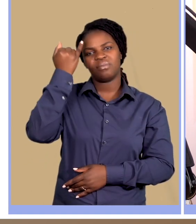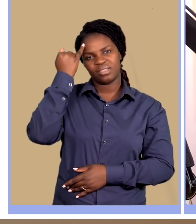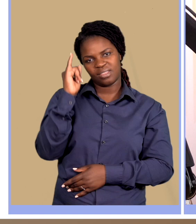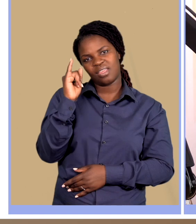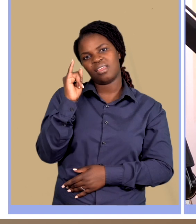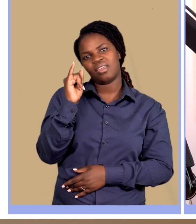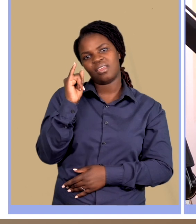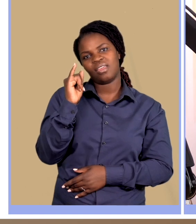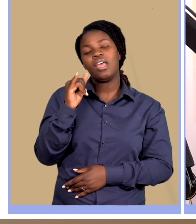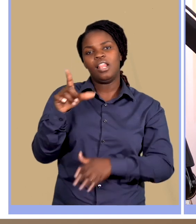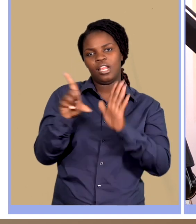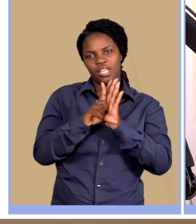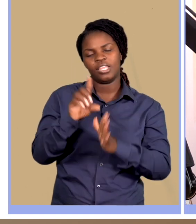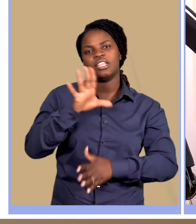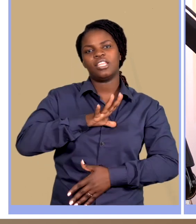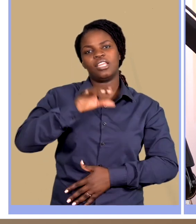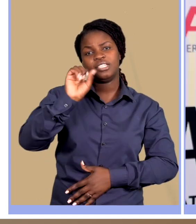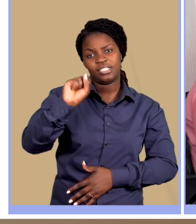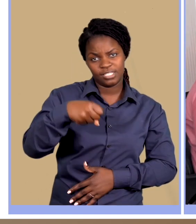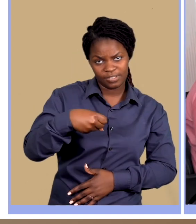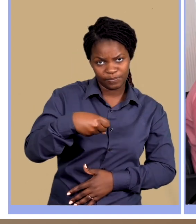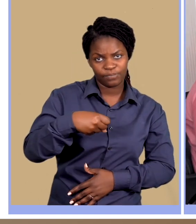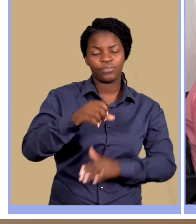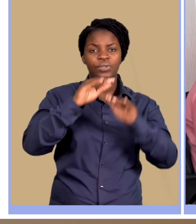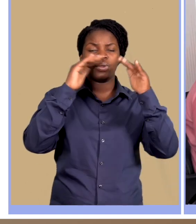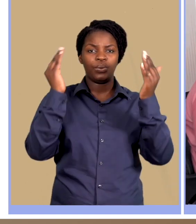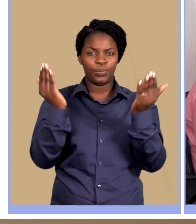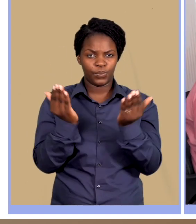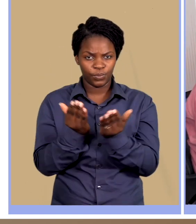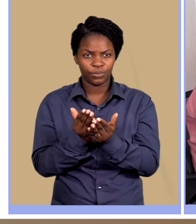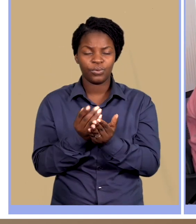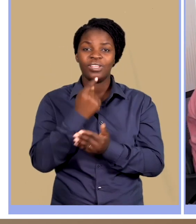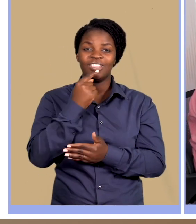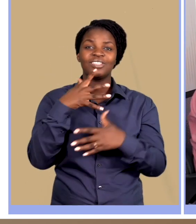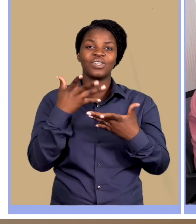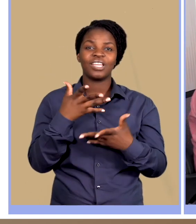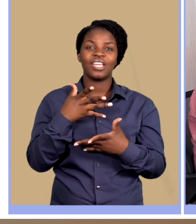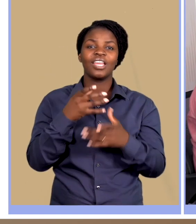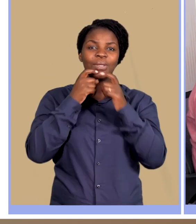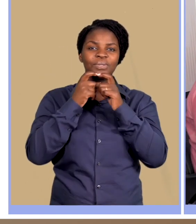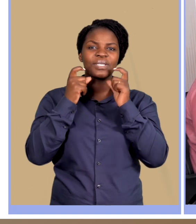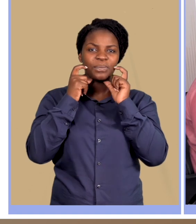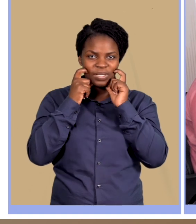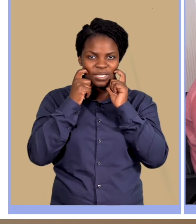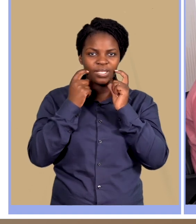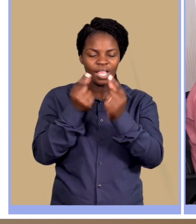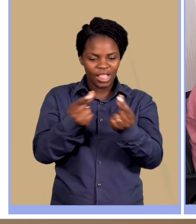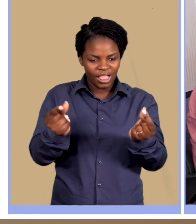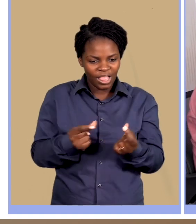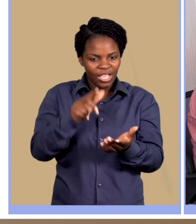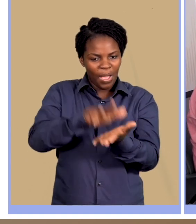mundial dizem que Moçambique é especialista em adoção de instrumentos normativos, mas a prática... mas é um fraquinho na implementação. Então... A implementação é